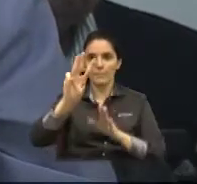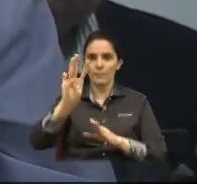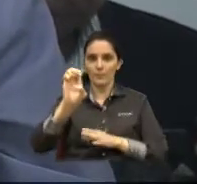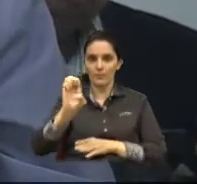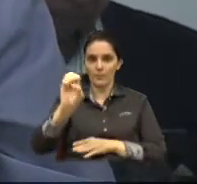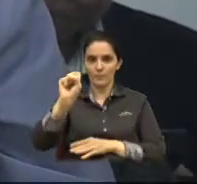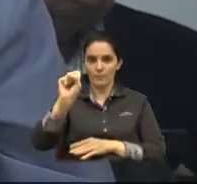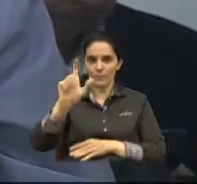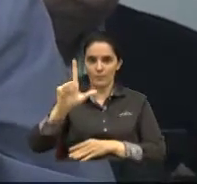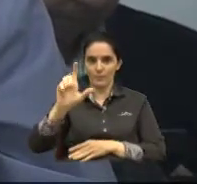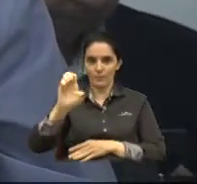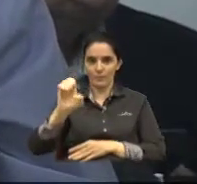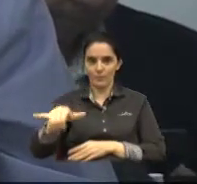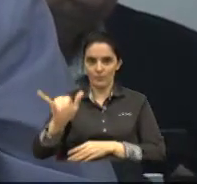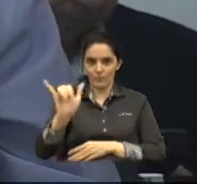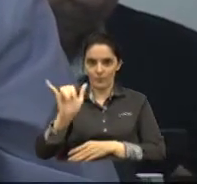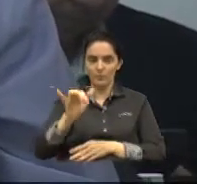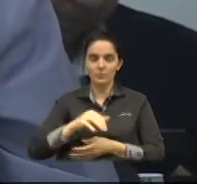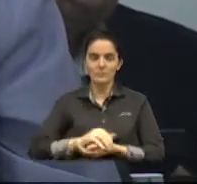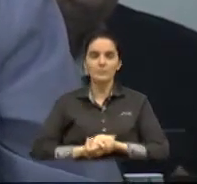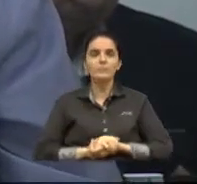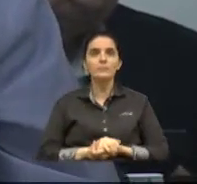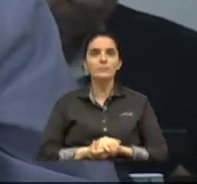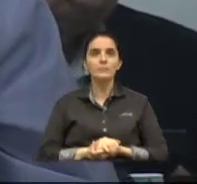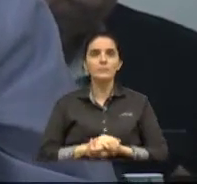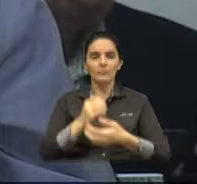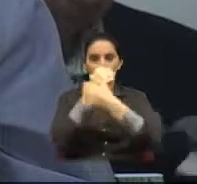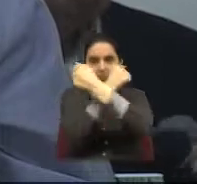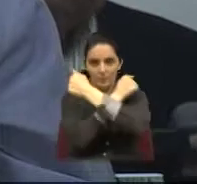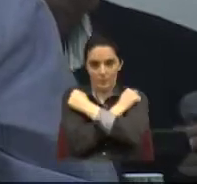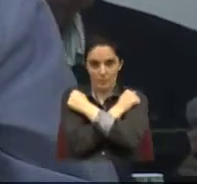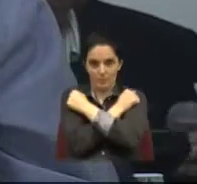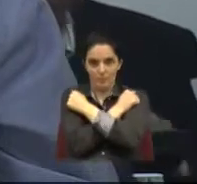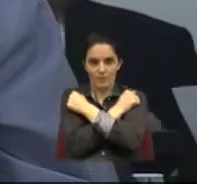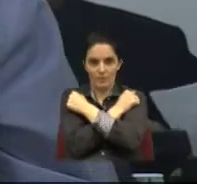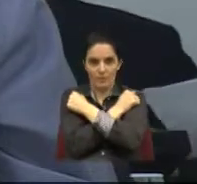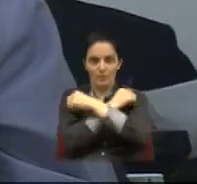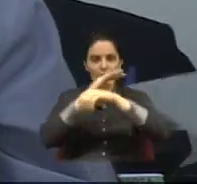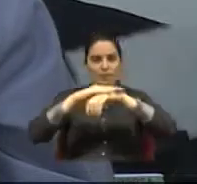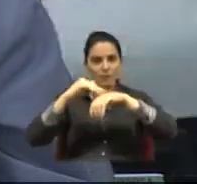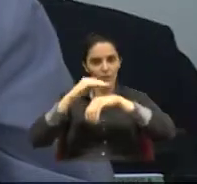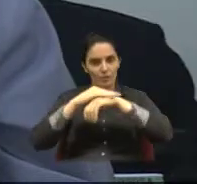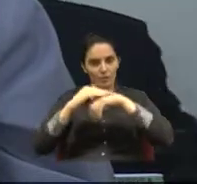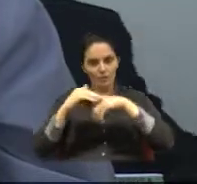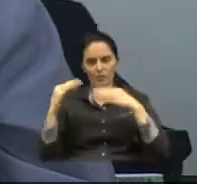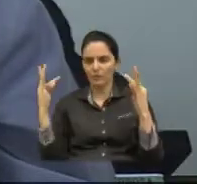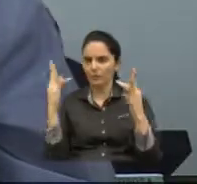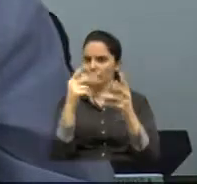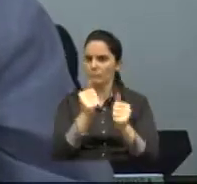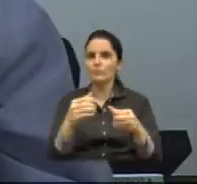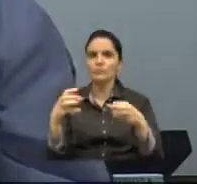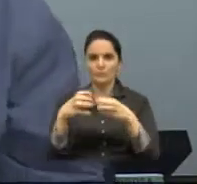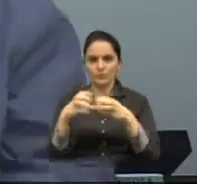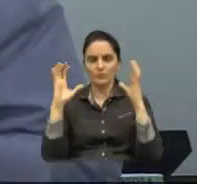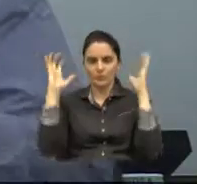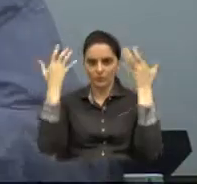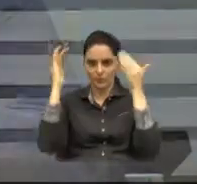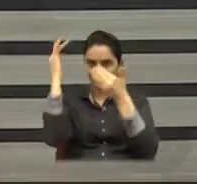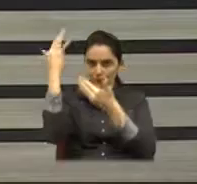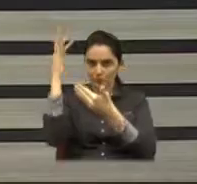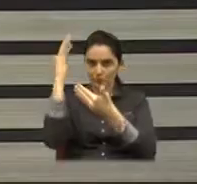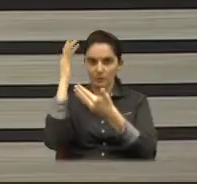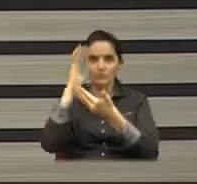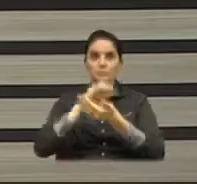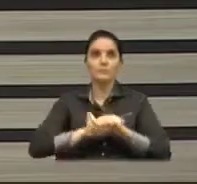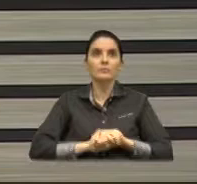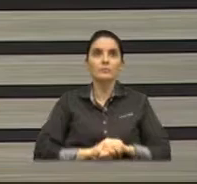todos que estavam presentes. Então, gostaria de deixar aqui o abraço, o carinho fraternal a todos que participaram desse evento. Parabéns. Questão